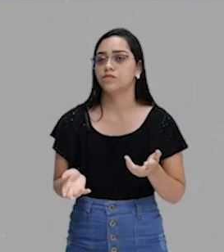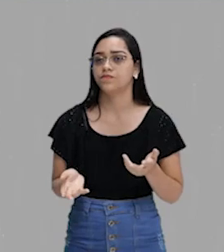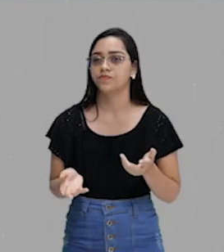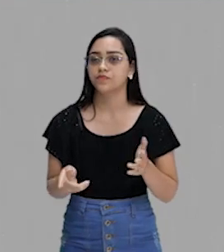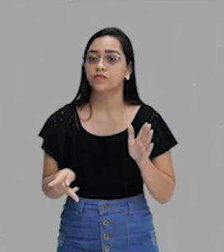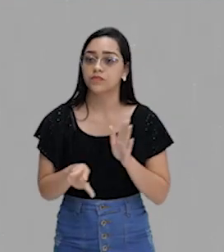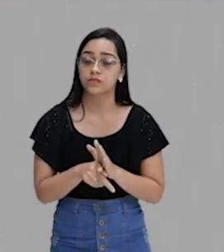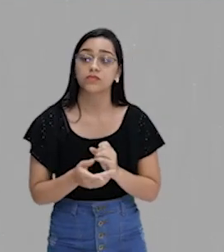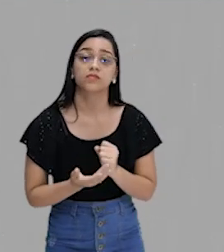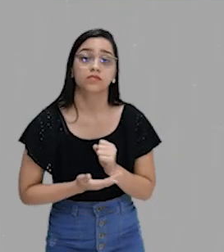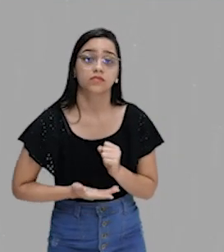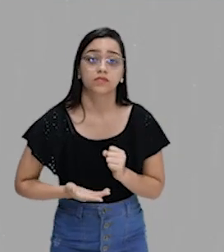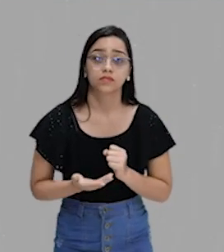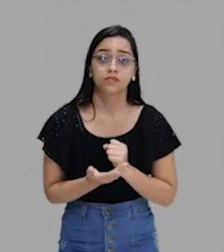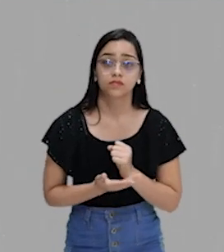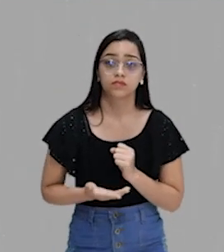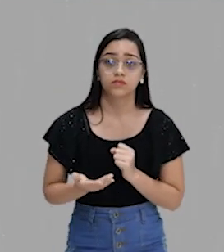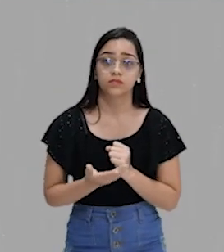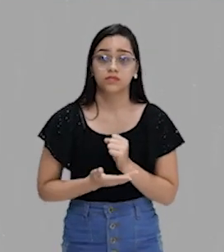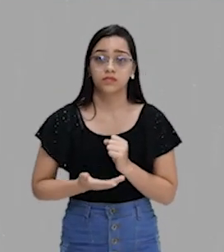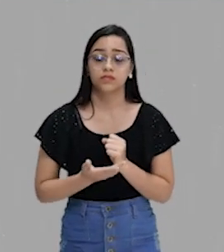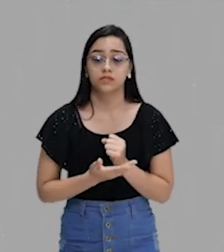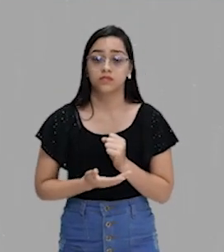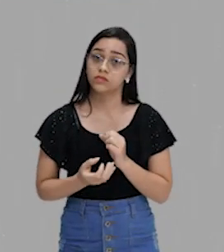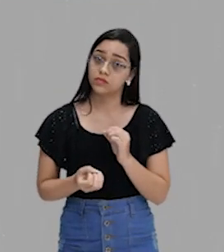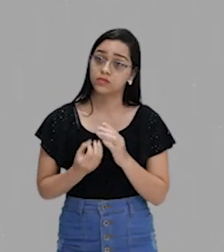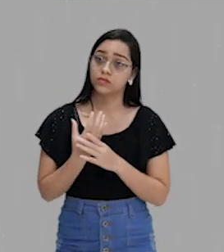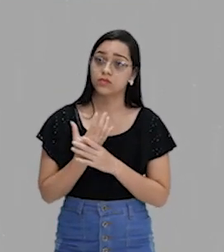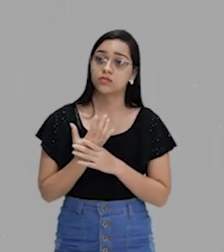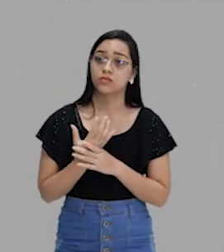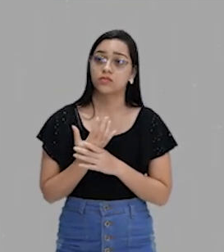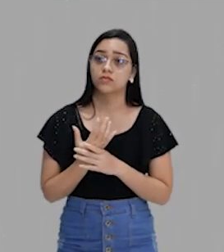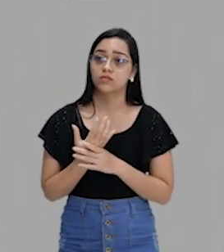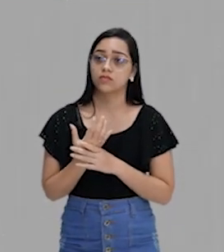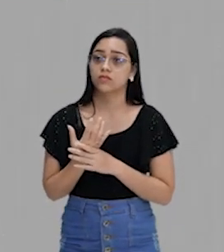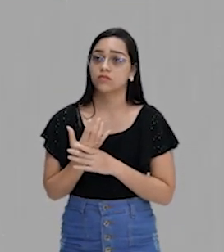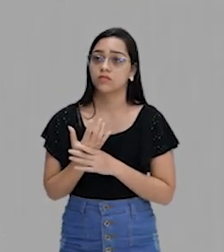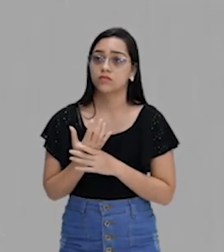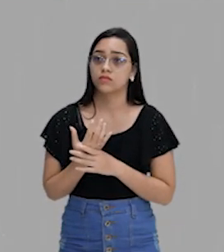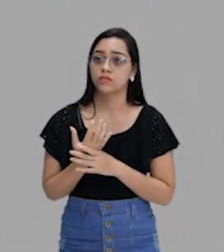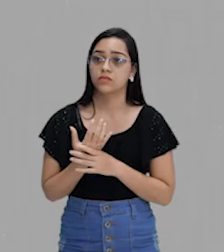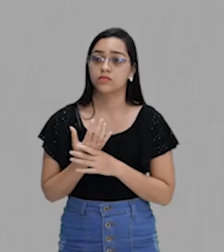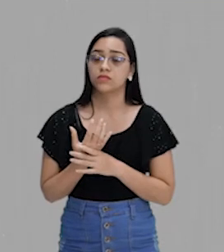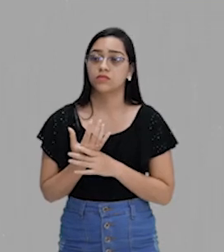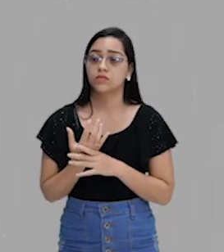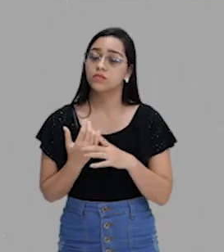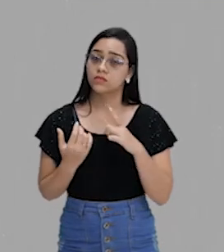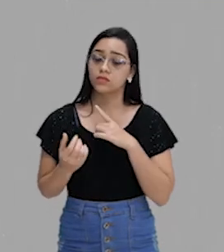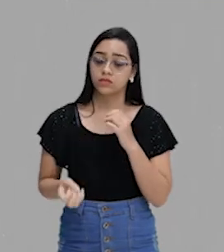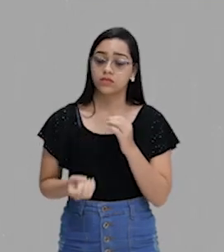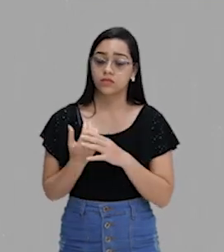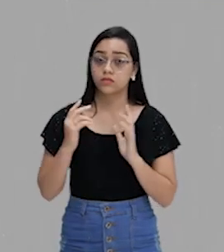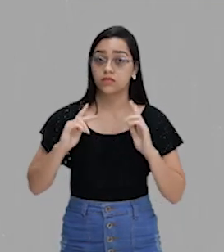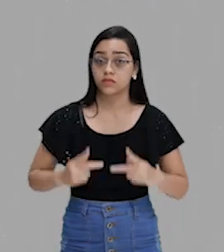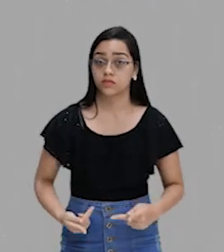era a base da criação, lógico, né? Estou sendo até redundante. O criacionismo era a base da criação da